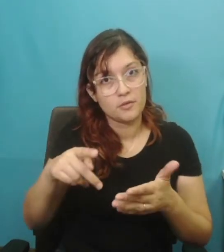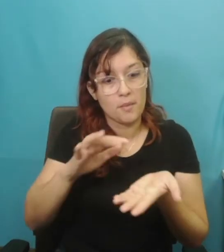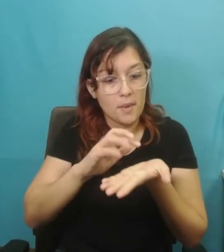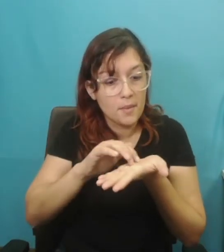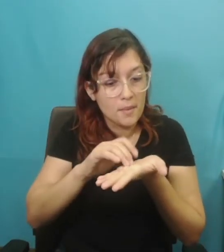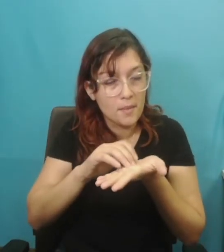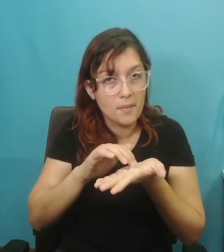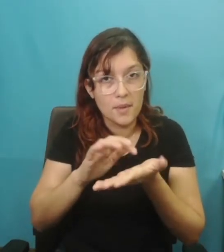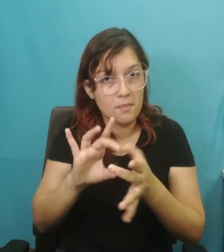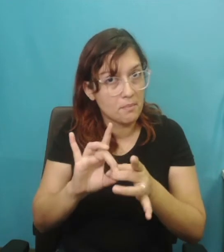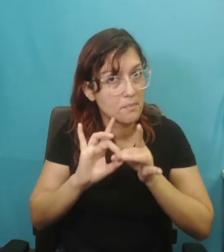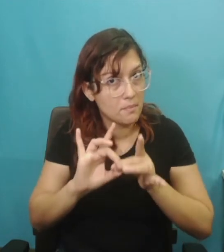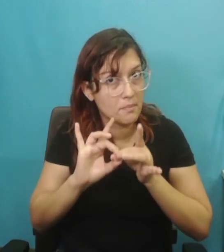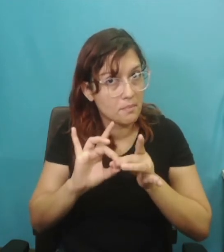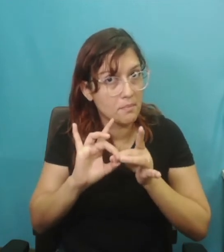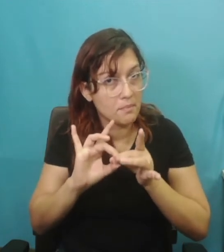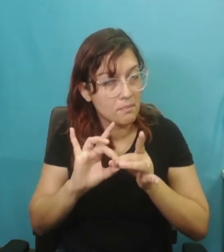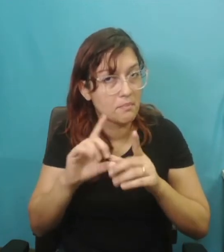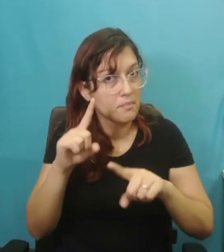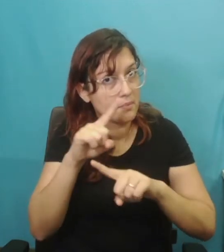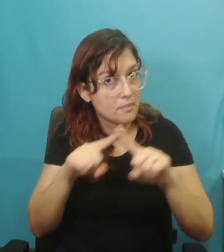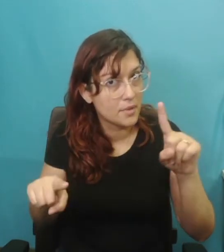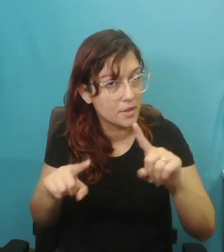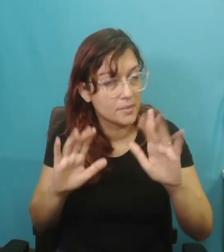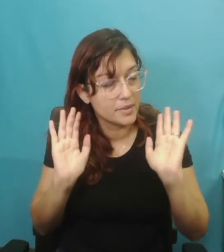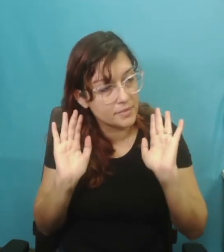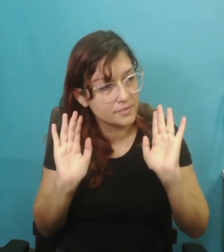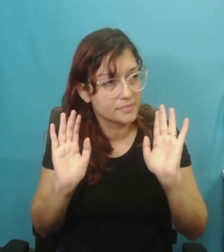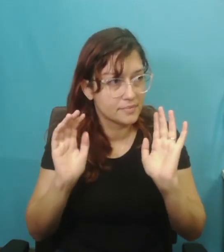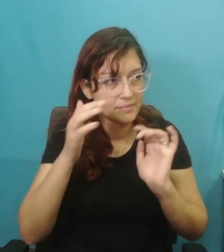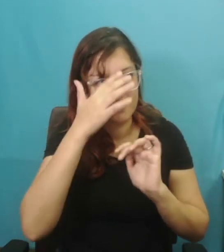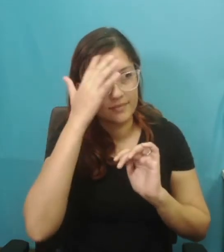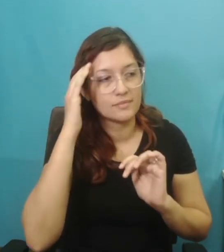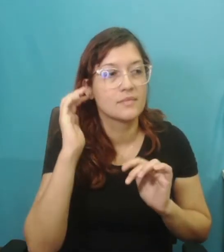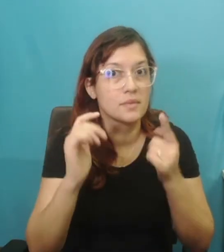na prova o professor não vai permitir o uso de calculadora.